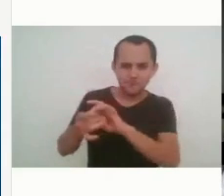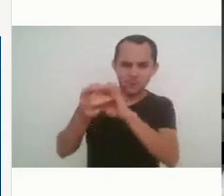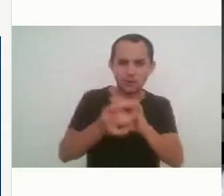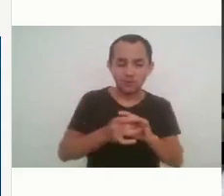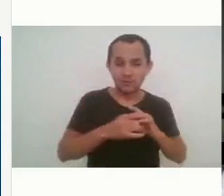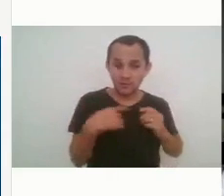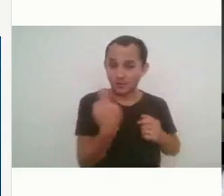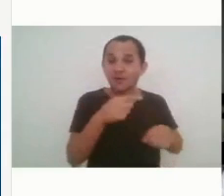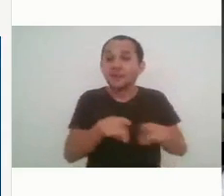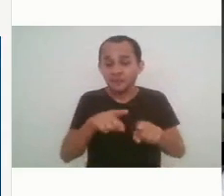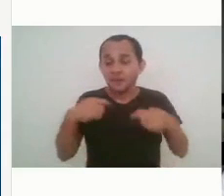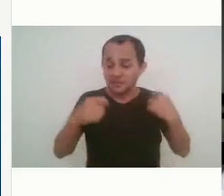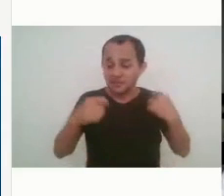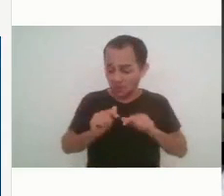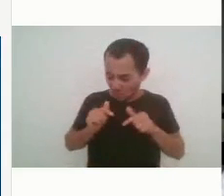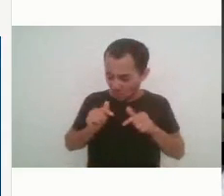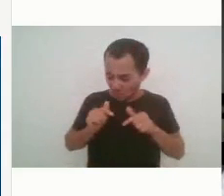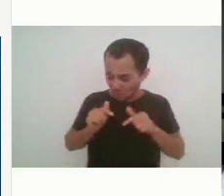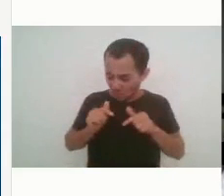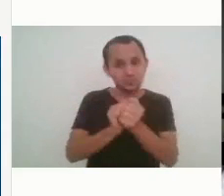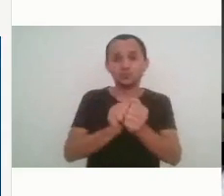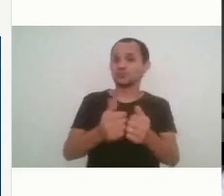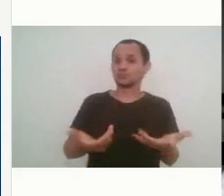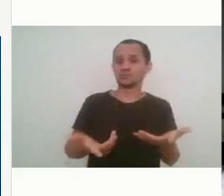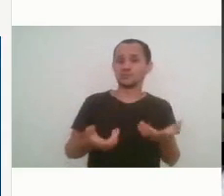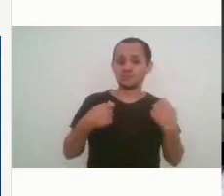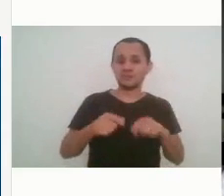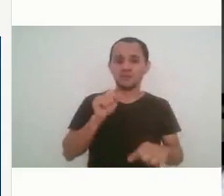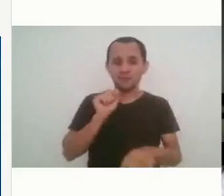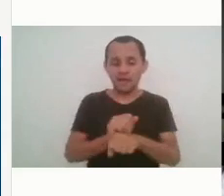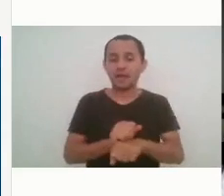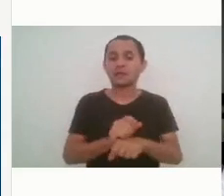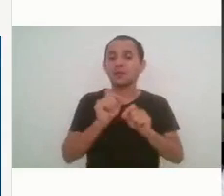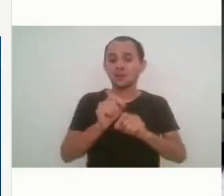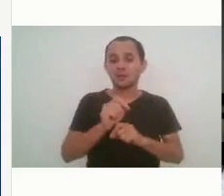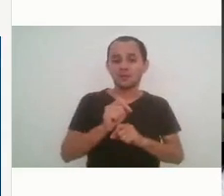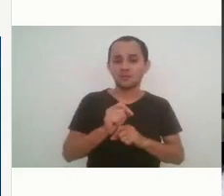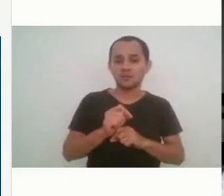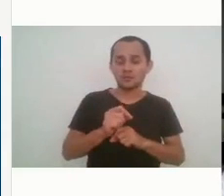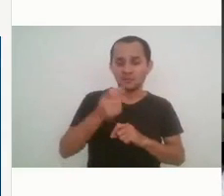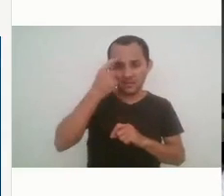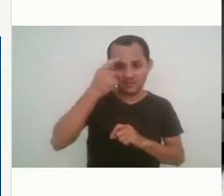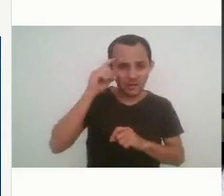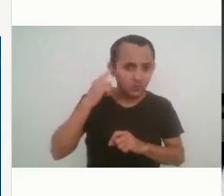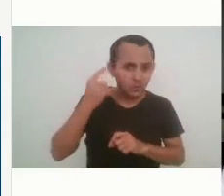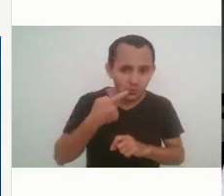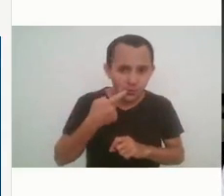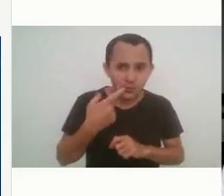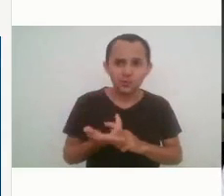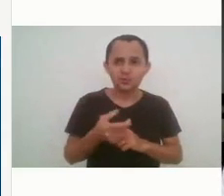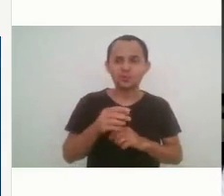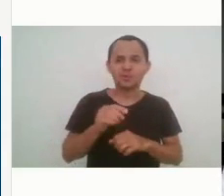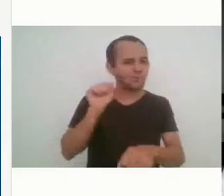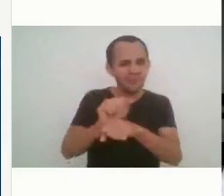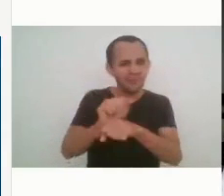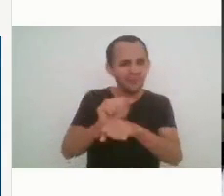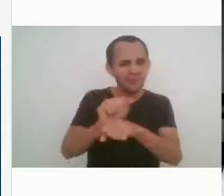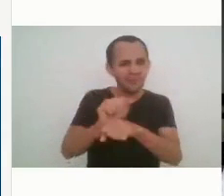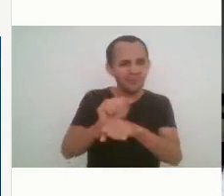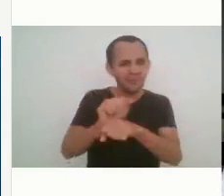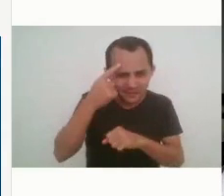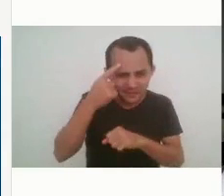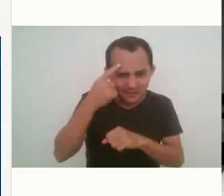unir. Nós precisamos deixar de pensar no surdo, no cego, no